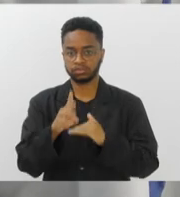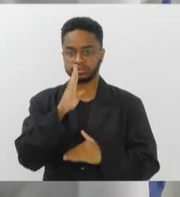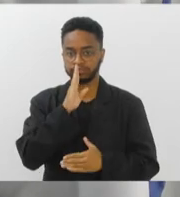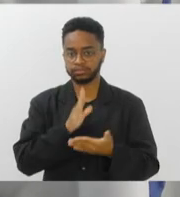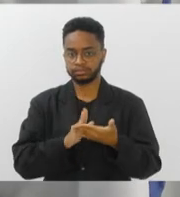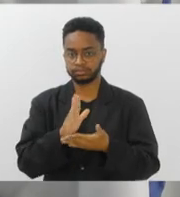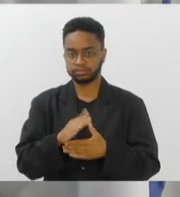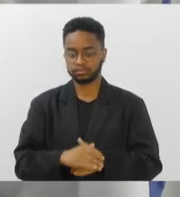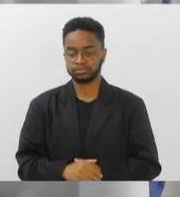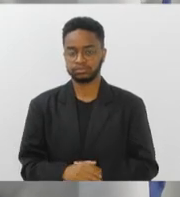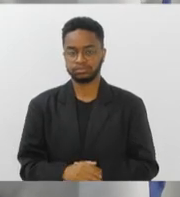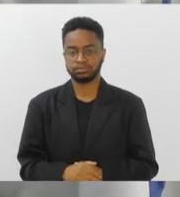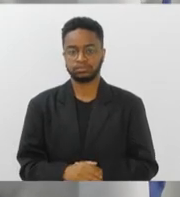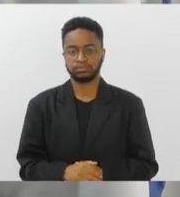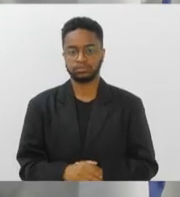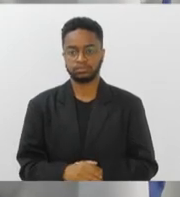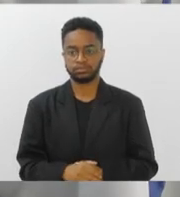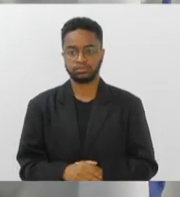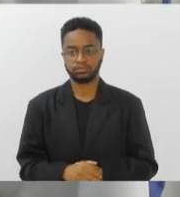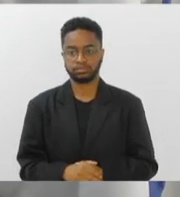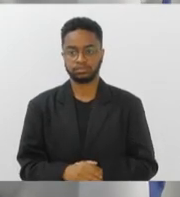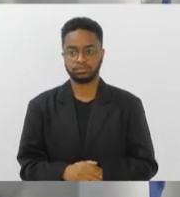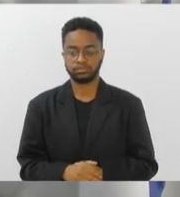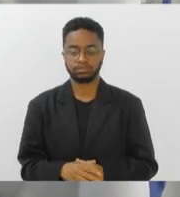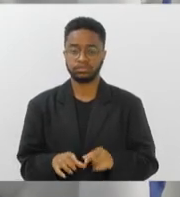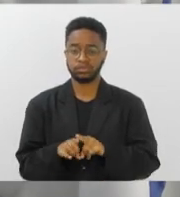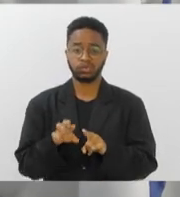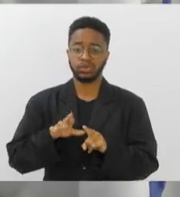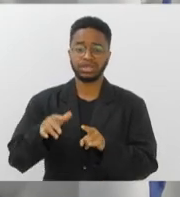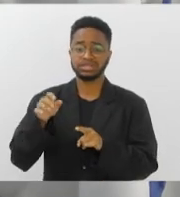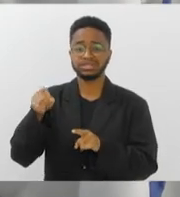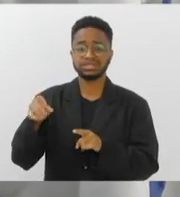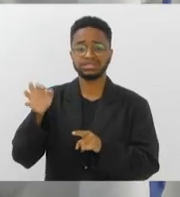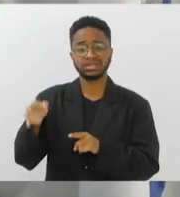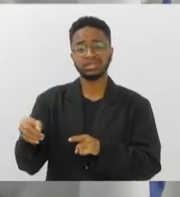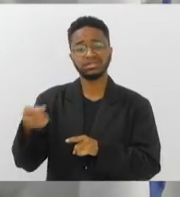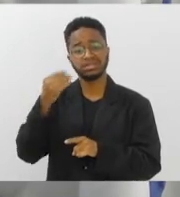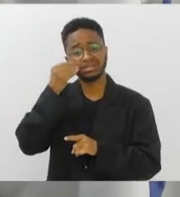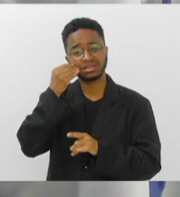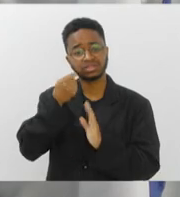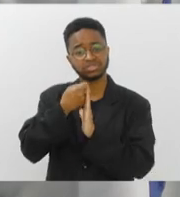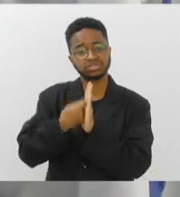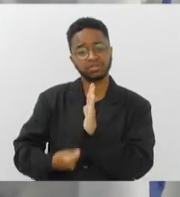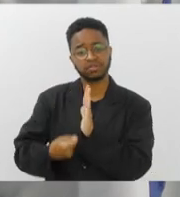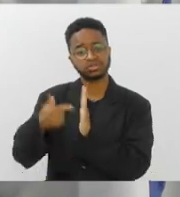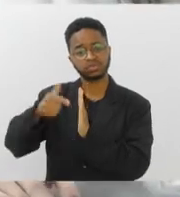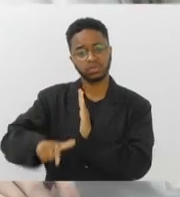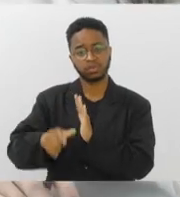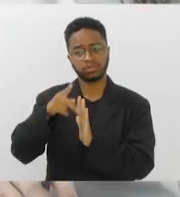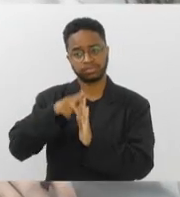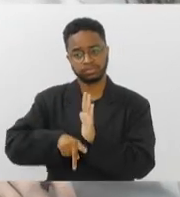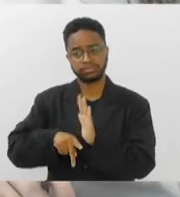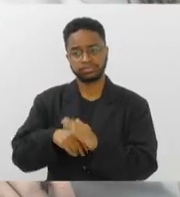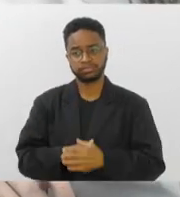estão, aprovado. Seria até injusto com Vossa Excelência o esforço de reescrever um projeto inteiro. Sim, compreendo.